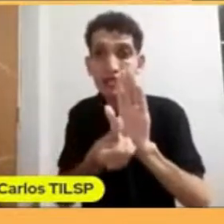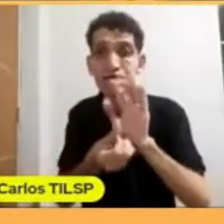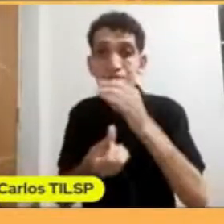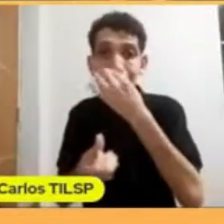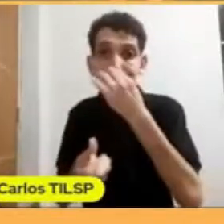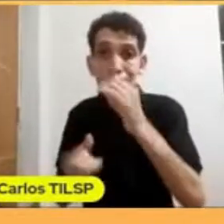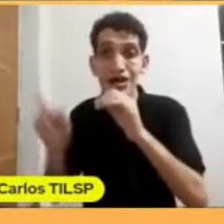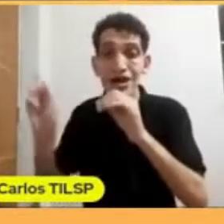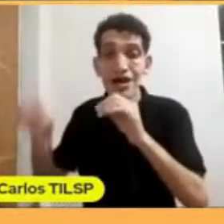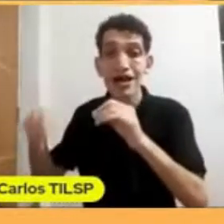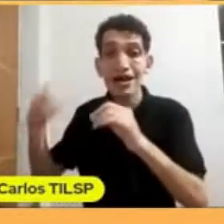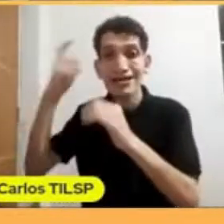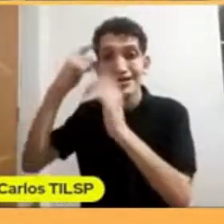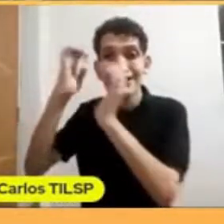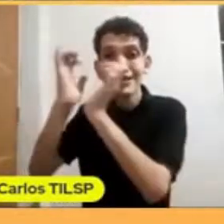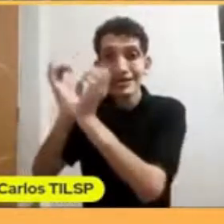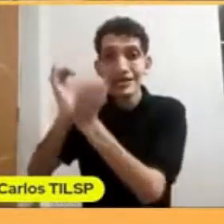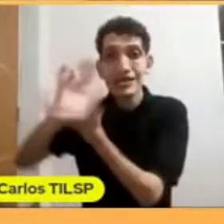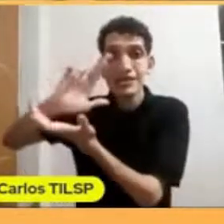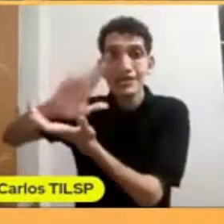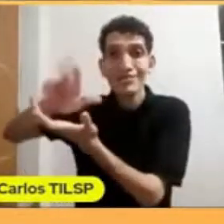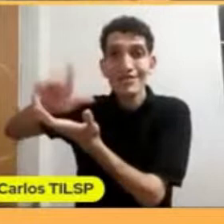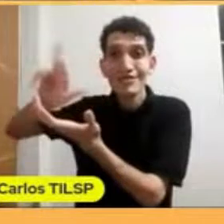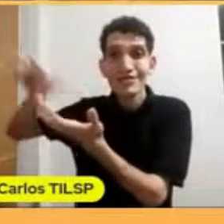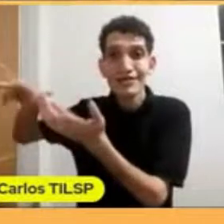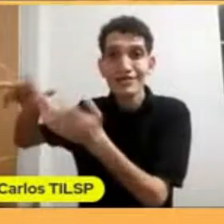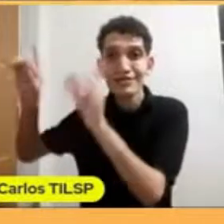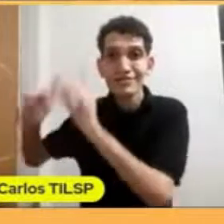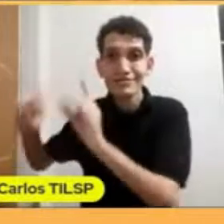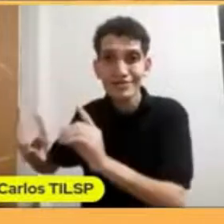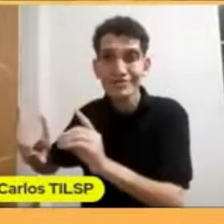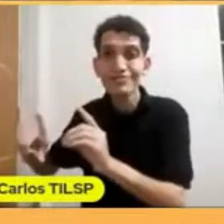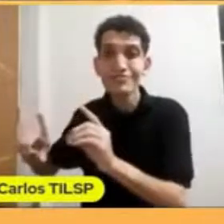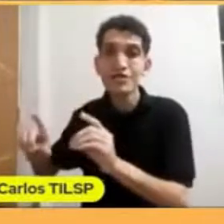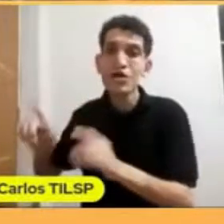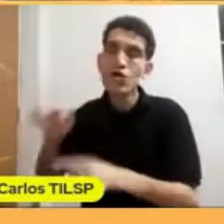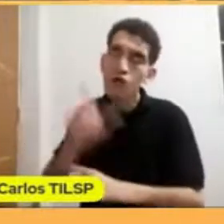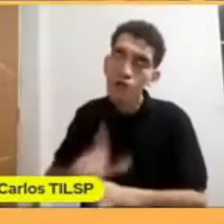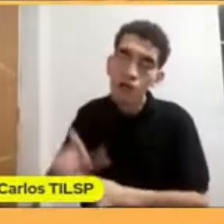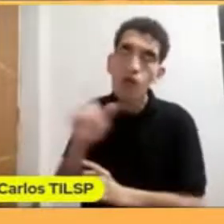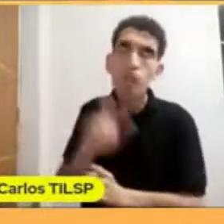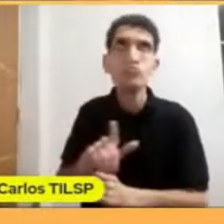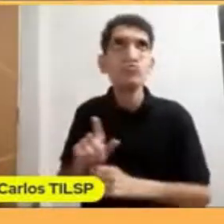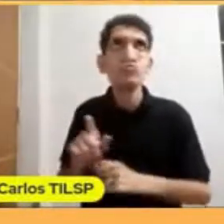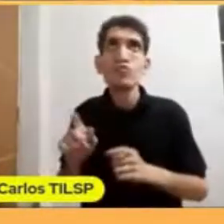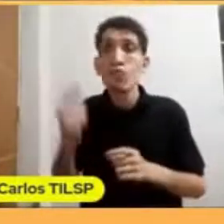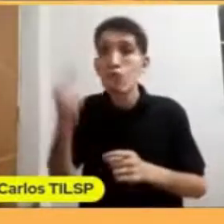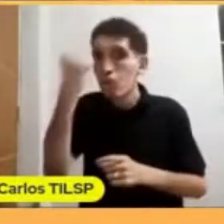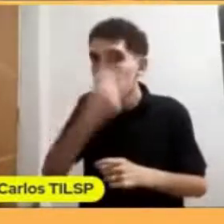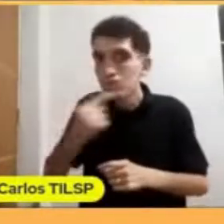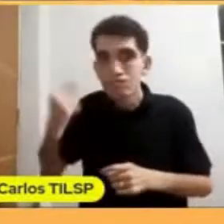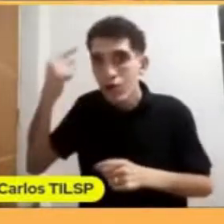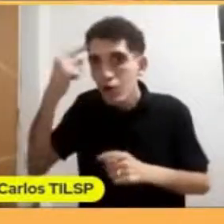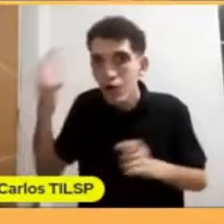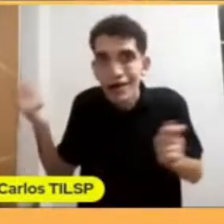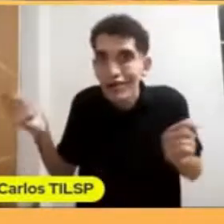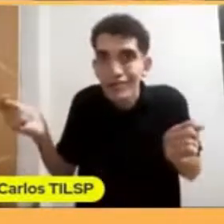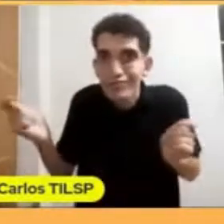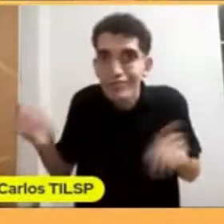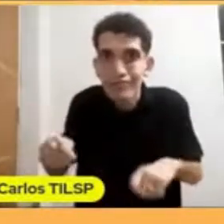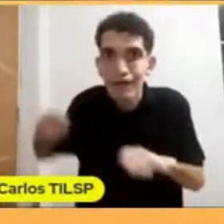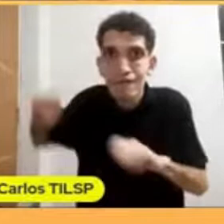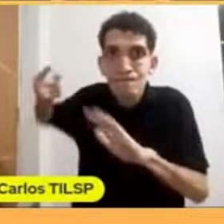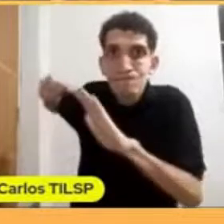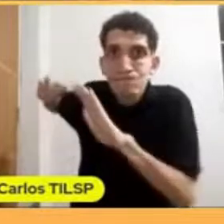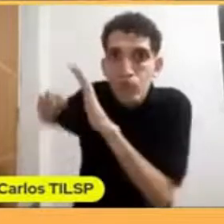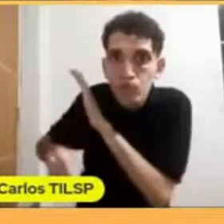Algumas neurodiversidades. Então, a gente vai entrar em contato, né? Claro que em uma hora não dá para a gente entrar de uma forma profunda, mas